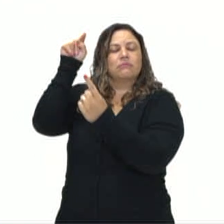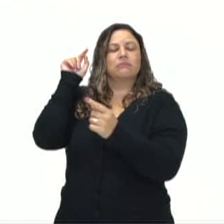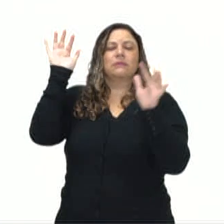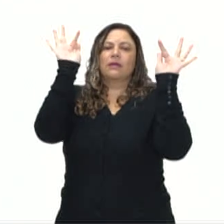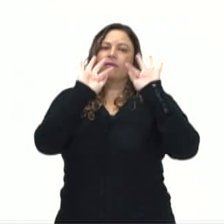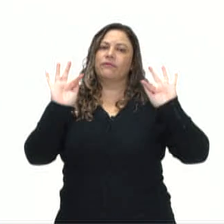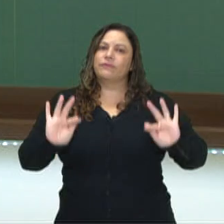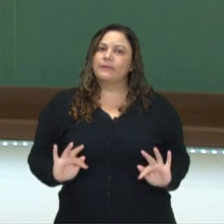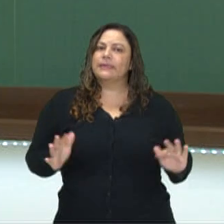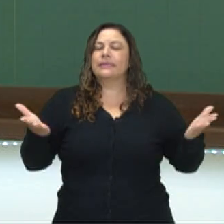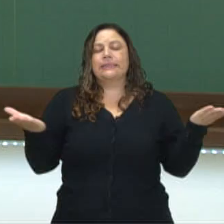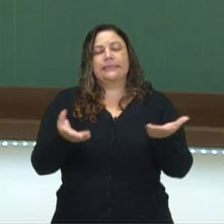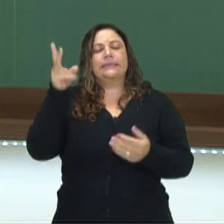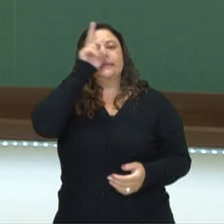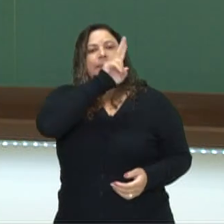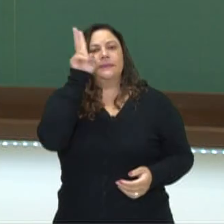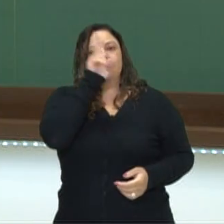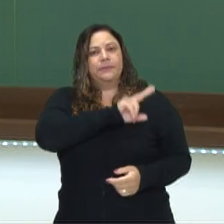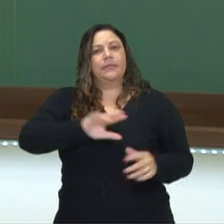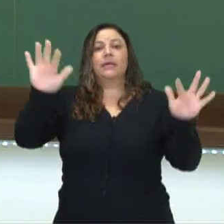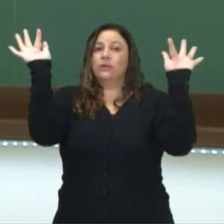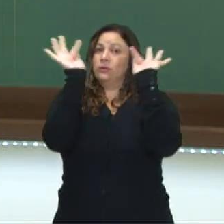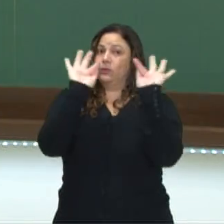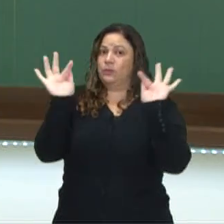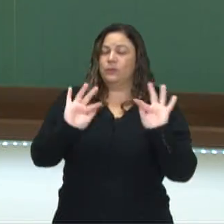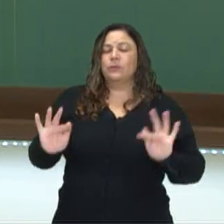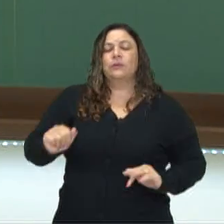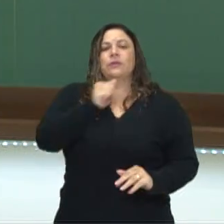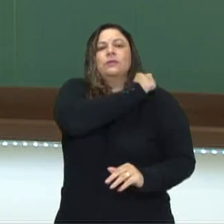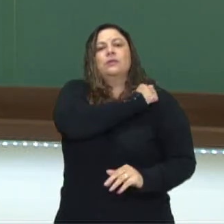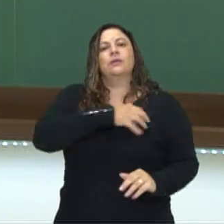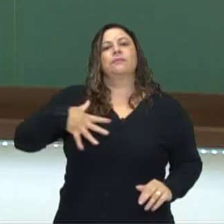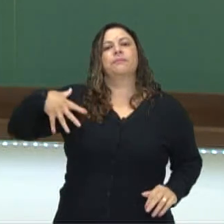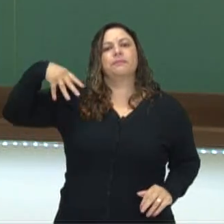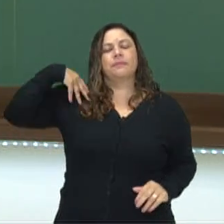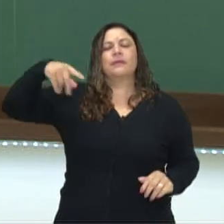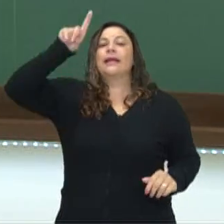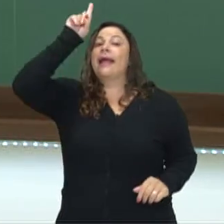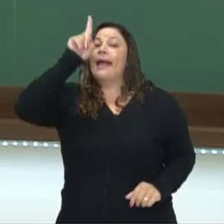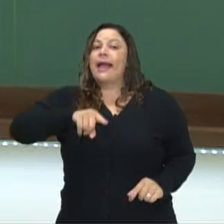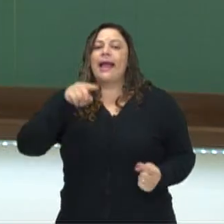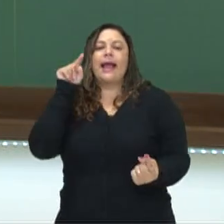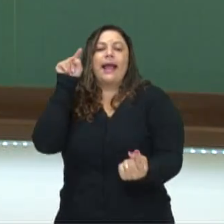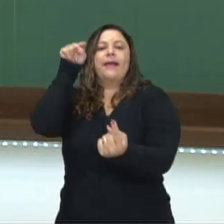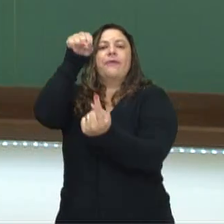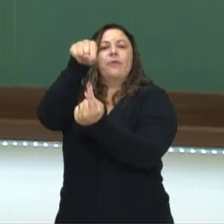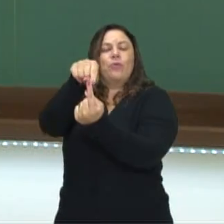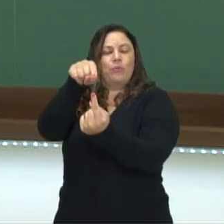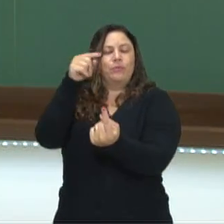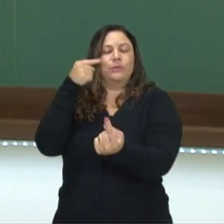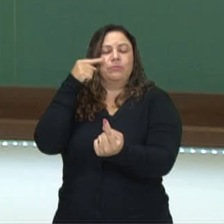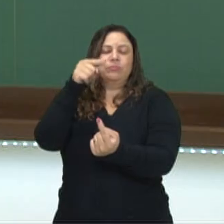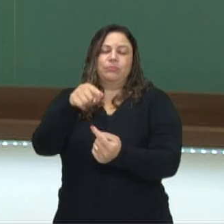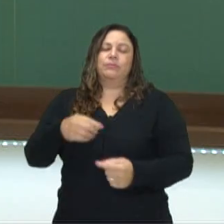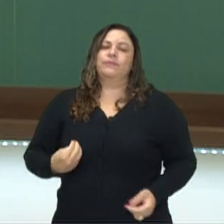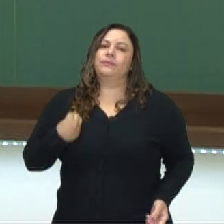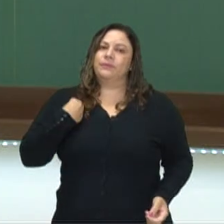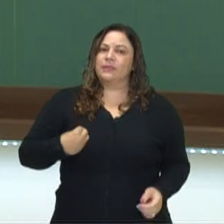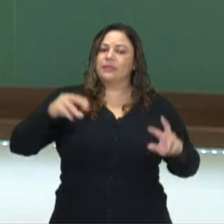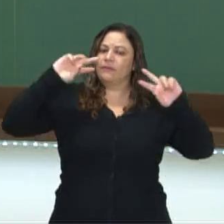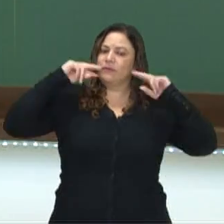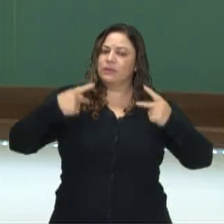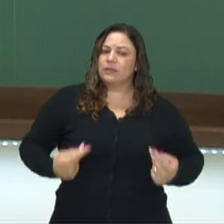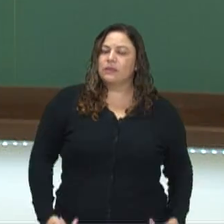felicidade. Lembrando que a felicidade, para o Aristóteles, é a finalidade da vida humana.